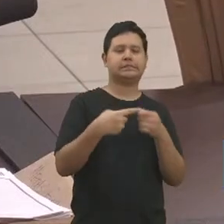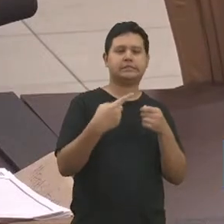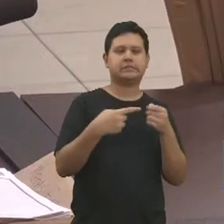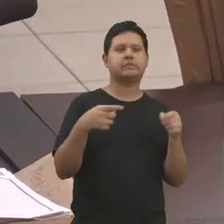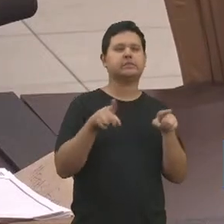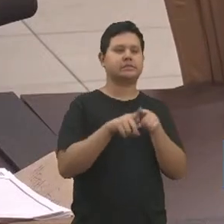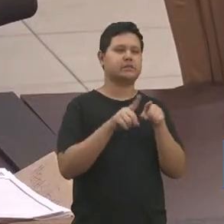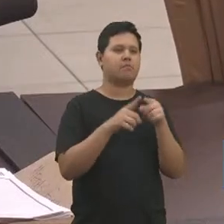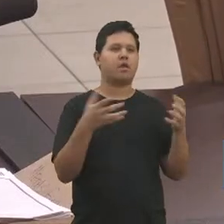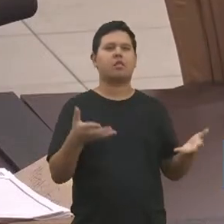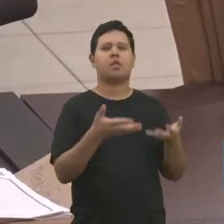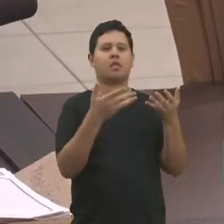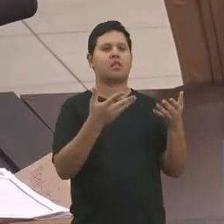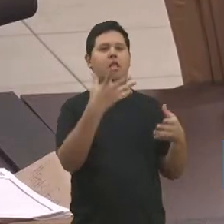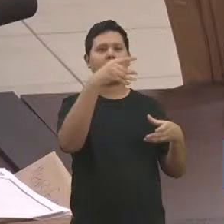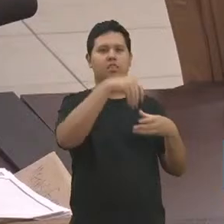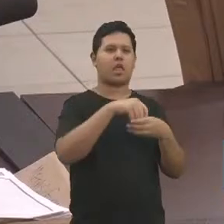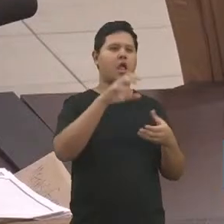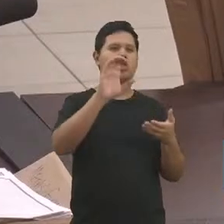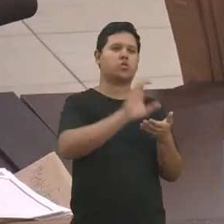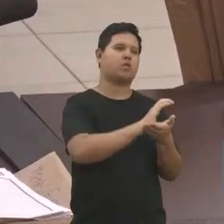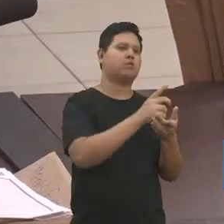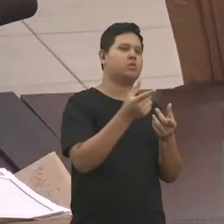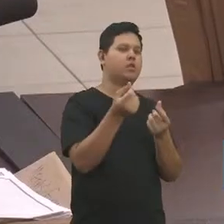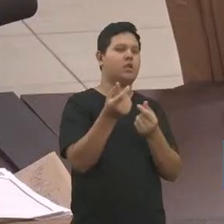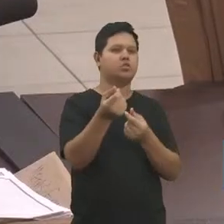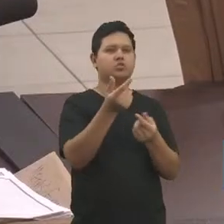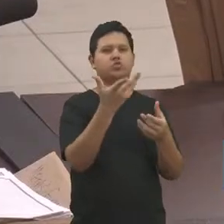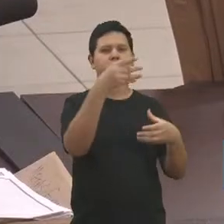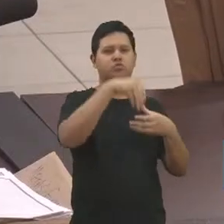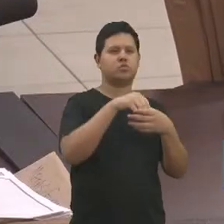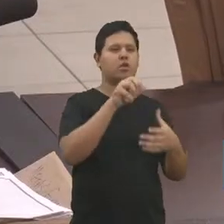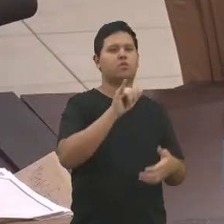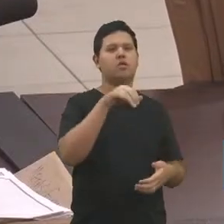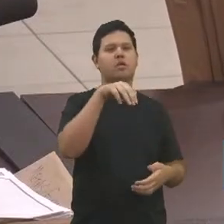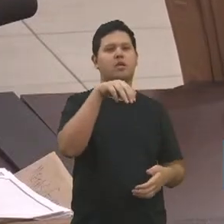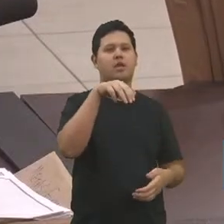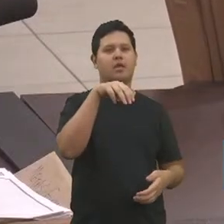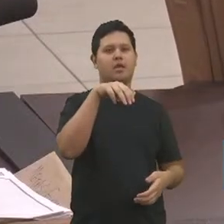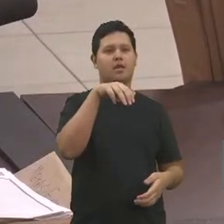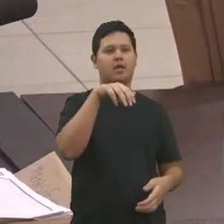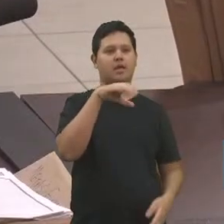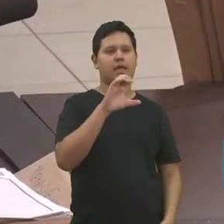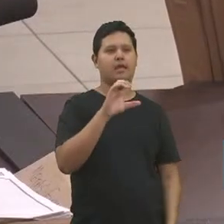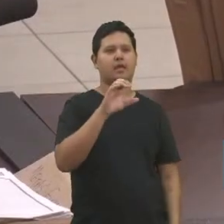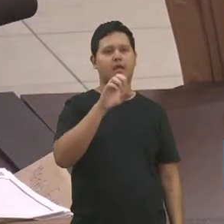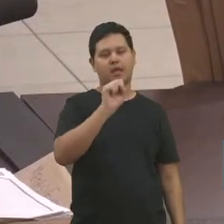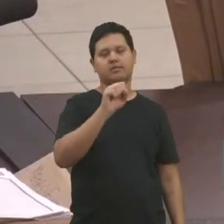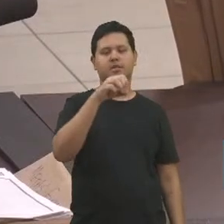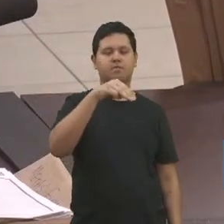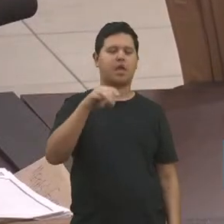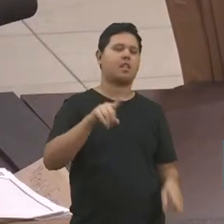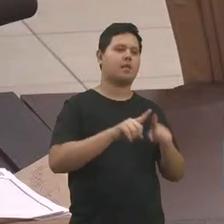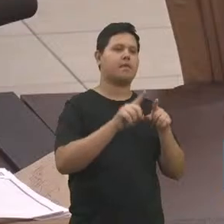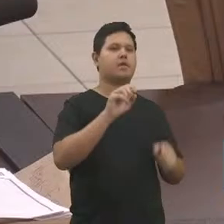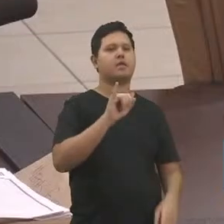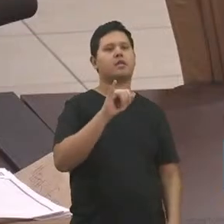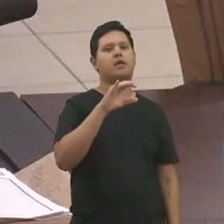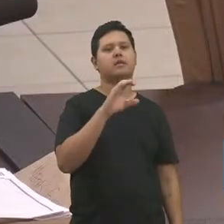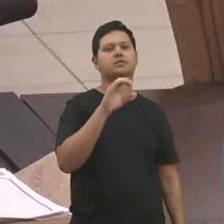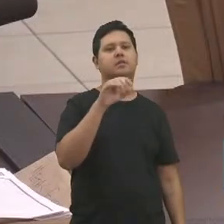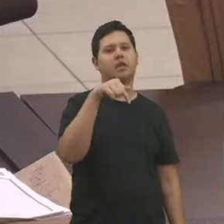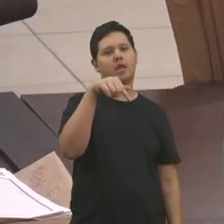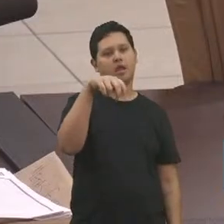disse, incrementando a receita com ICMS, melhorando no ISSQN,